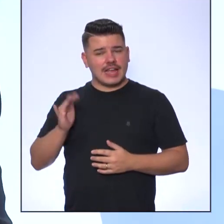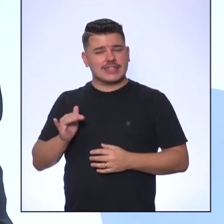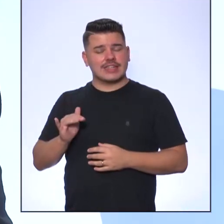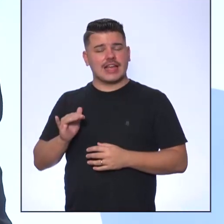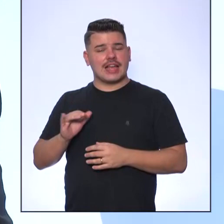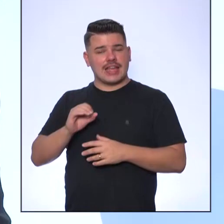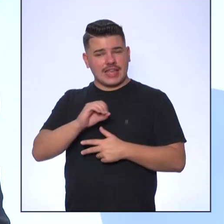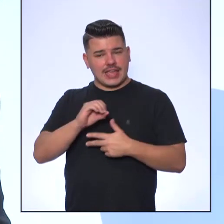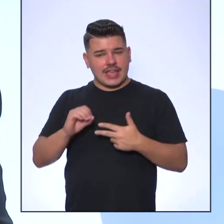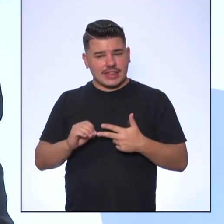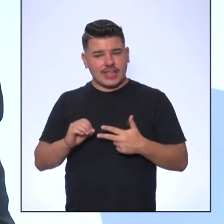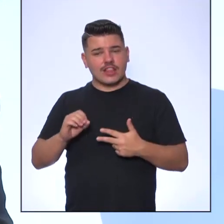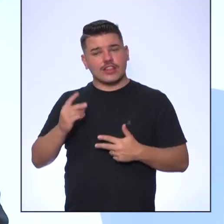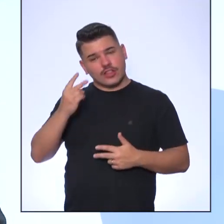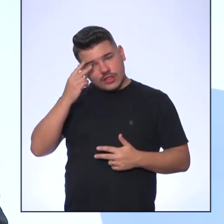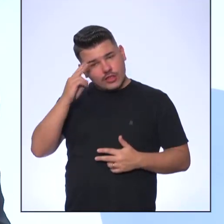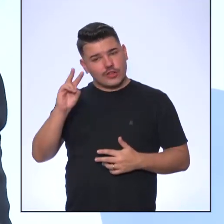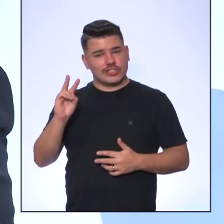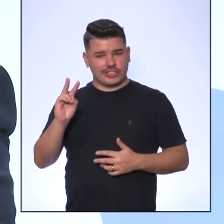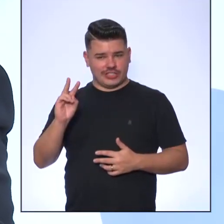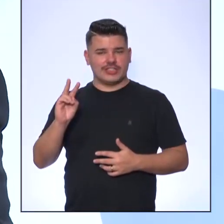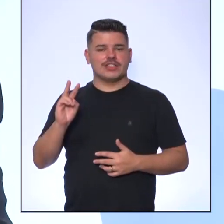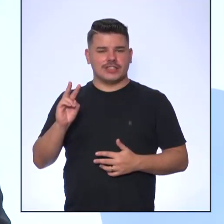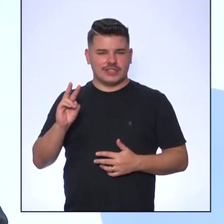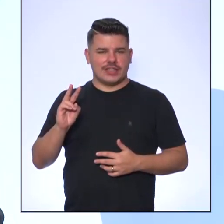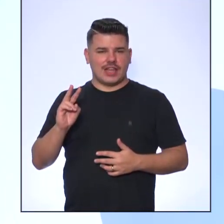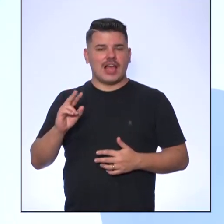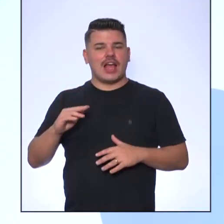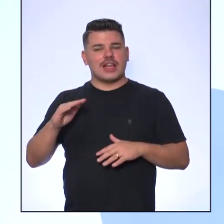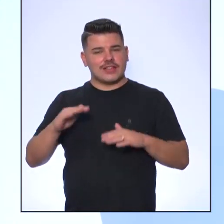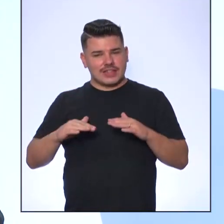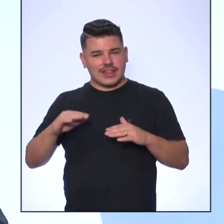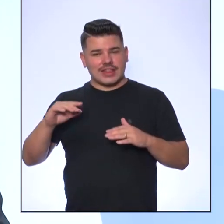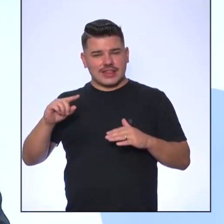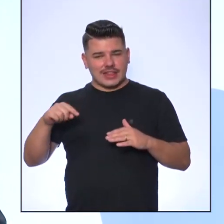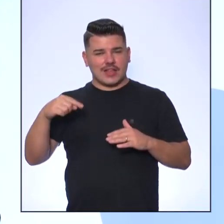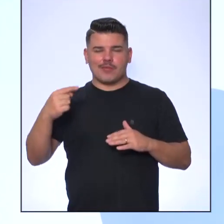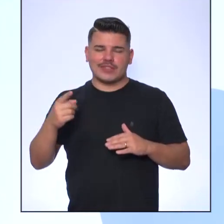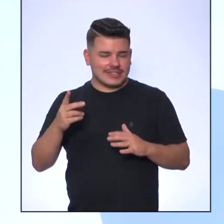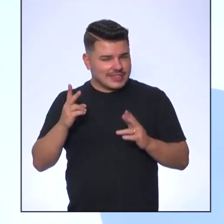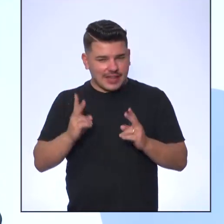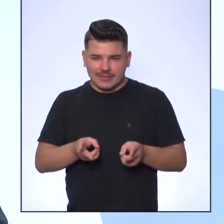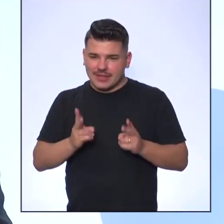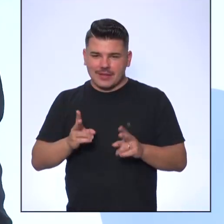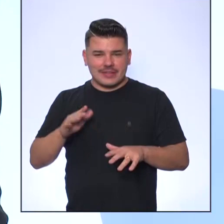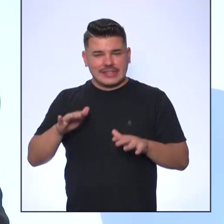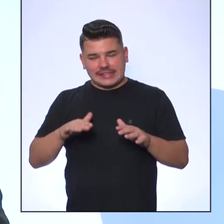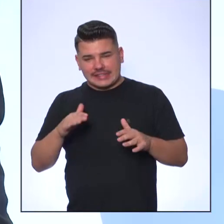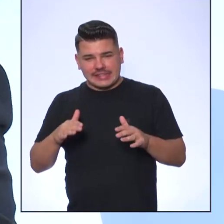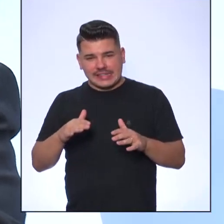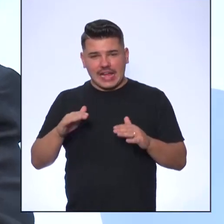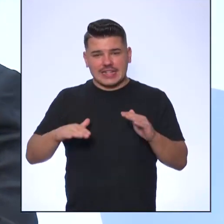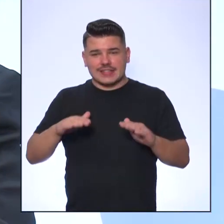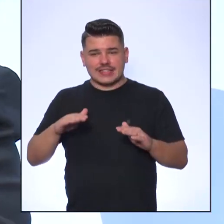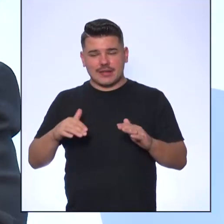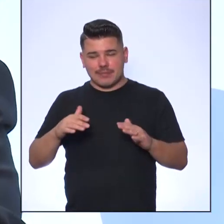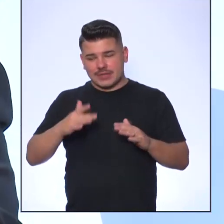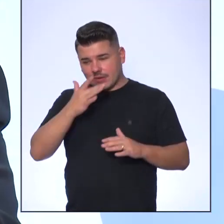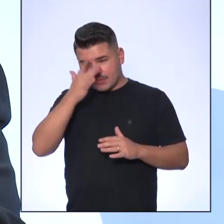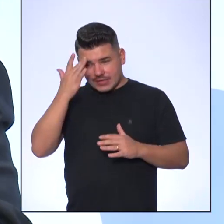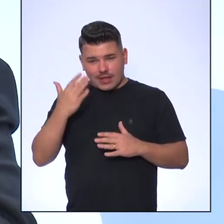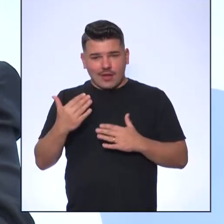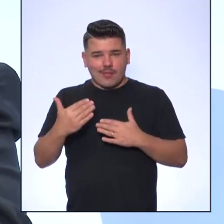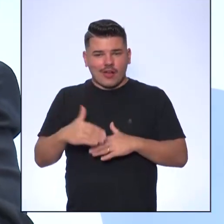datas, certo? Para os apenados, por exemplo, é sempre aplicado um pouquinho depois, todo ano, então acontece. Às vezes acontece